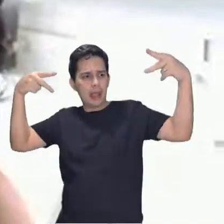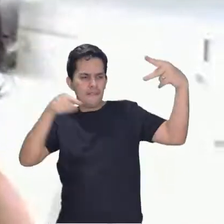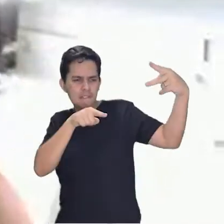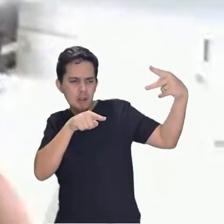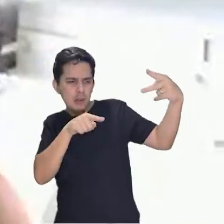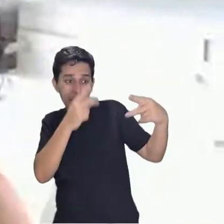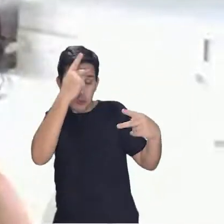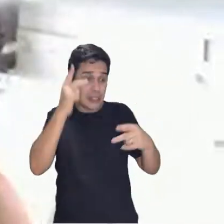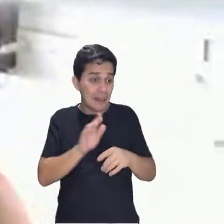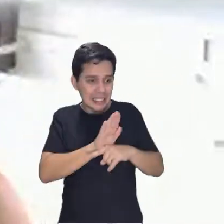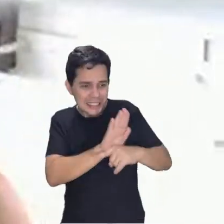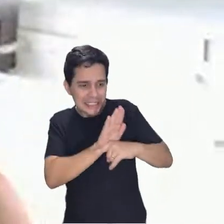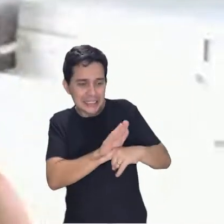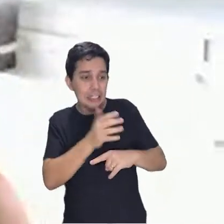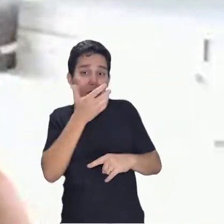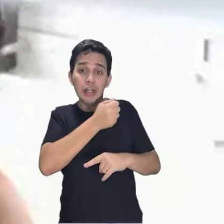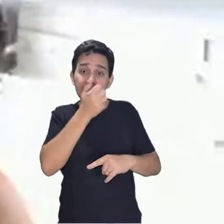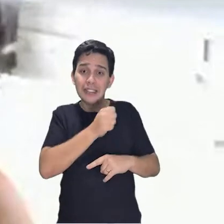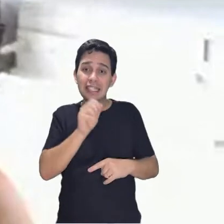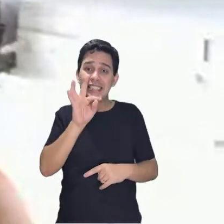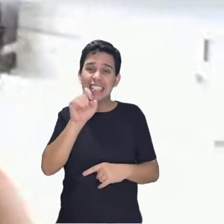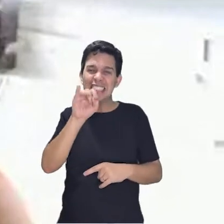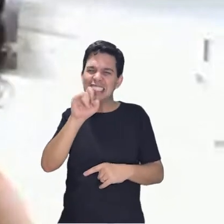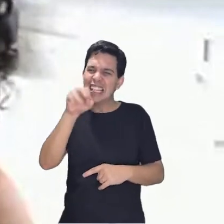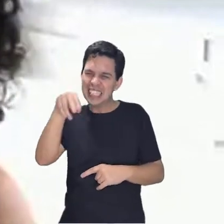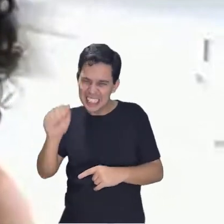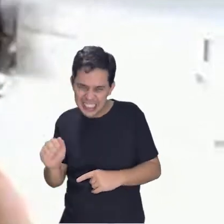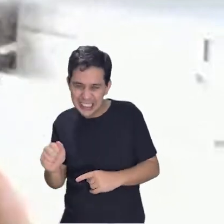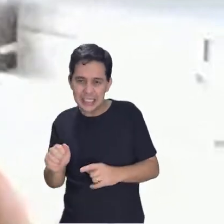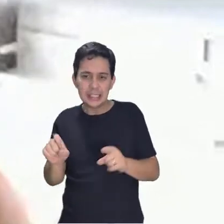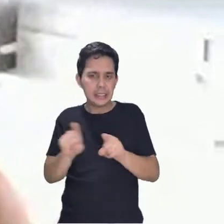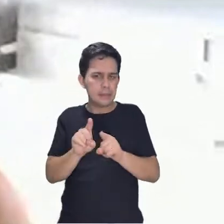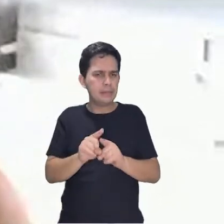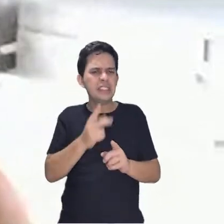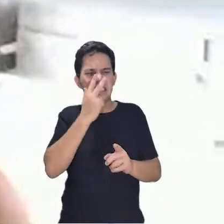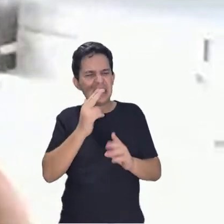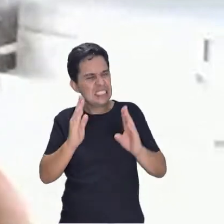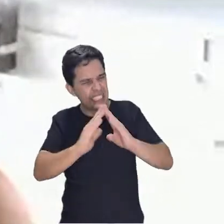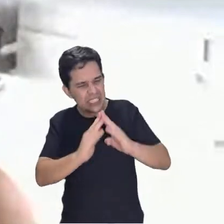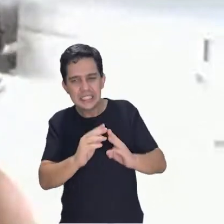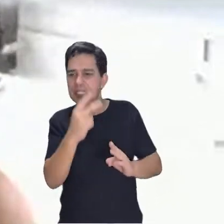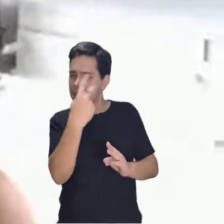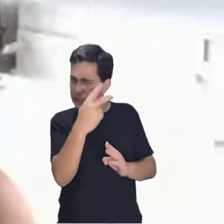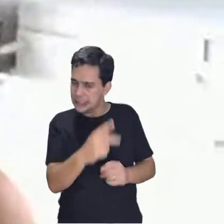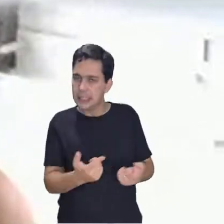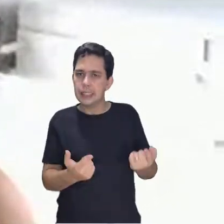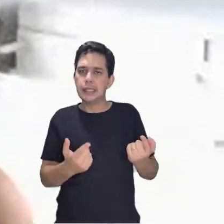nesse momento aparecia a casa da Tatiana, onde foi feito